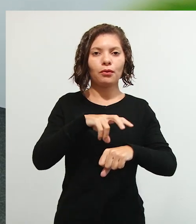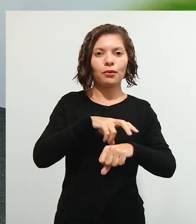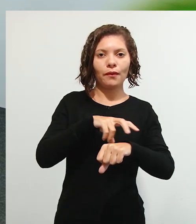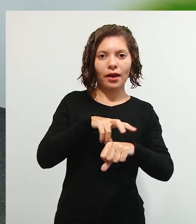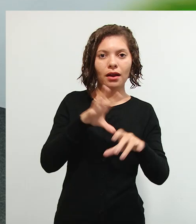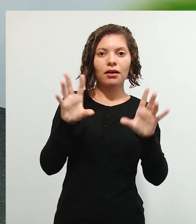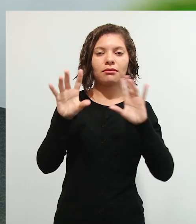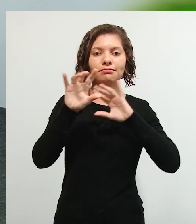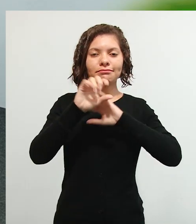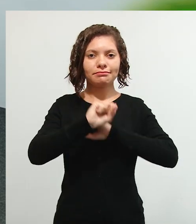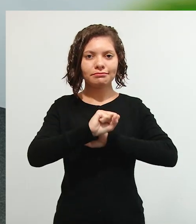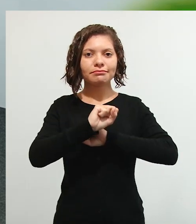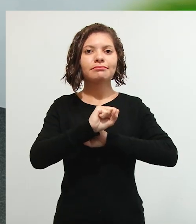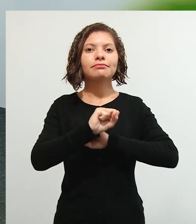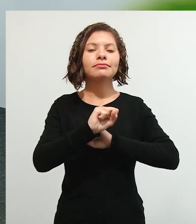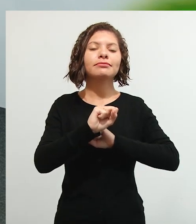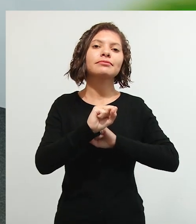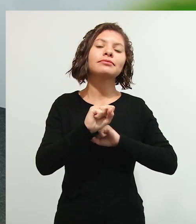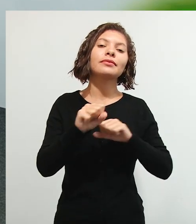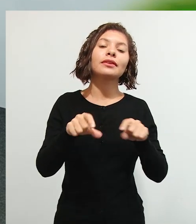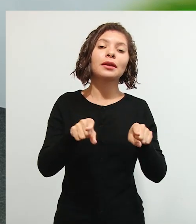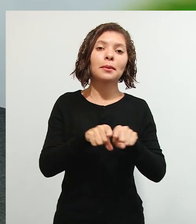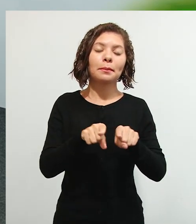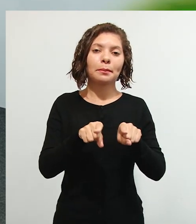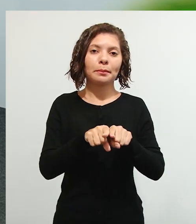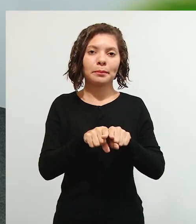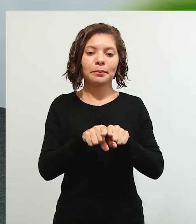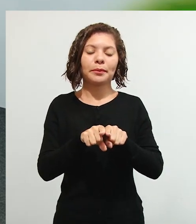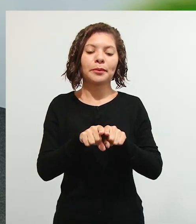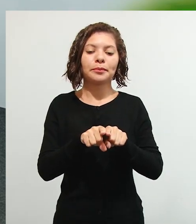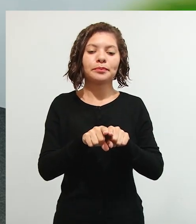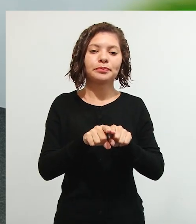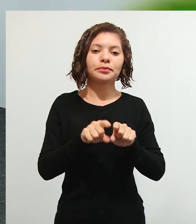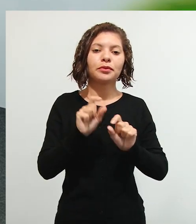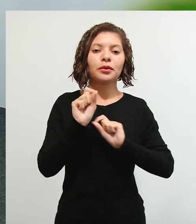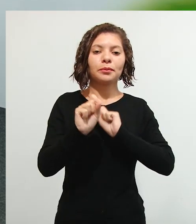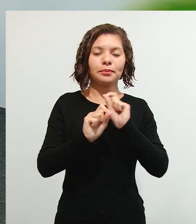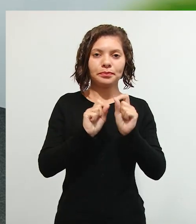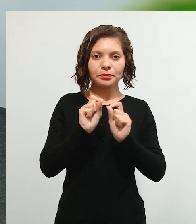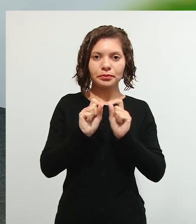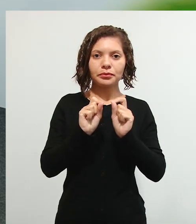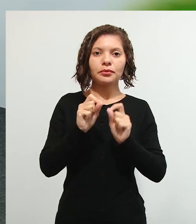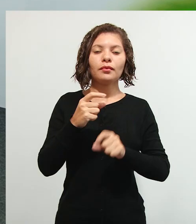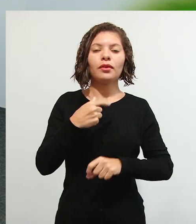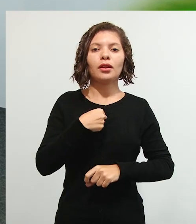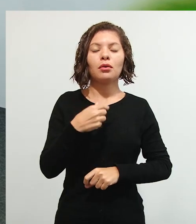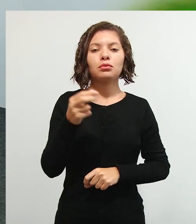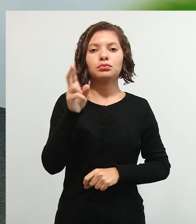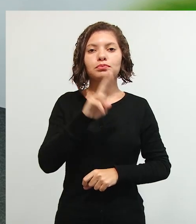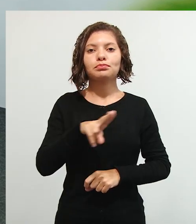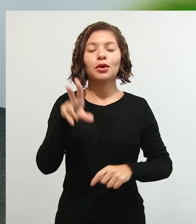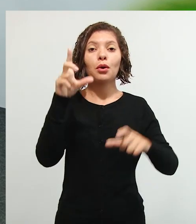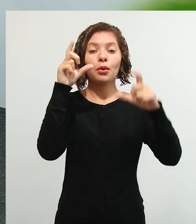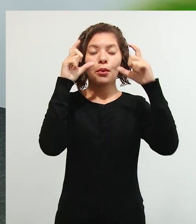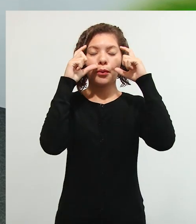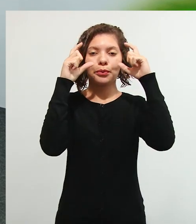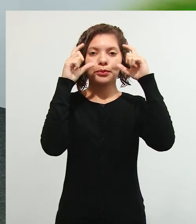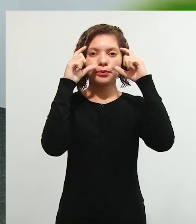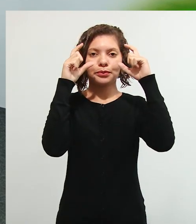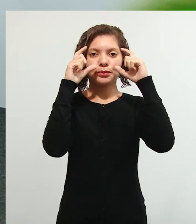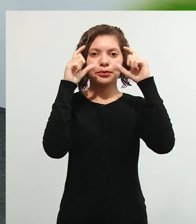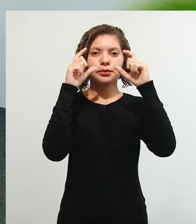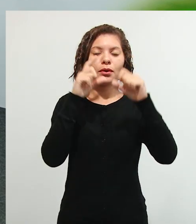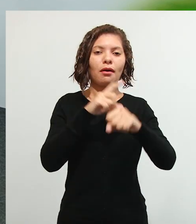verde, um verde escuro, e meus calçados têm a cor cinza. Eu uso